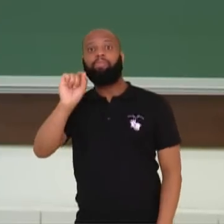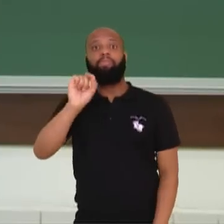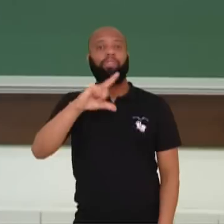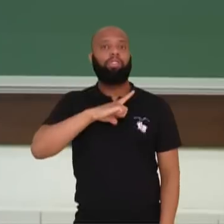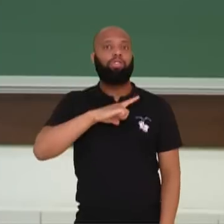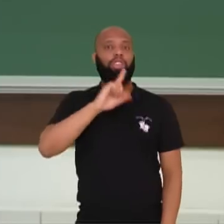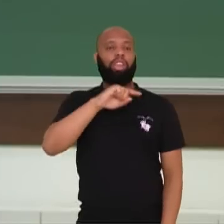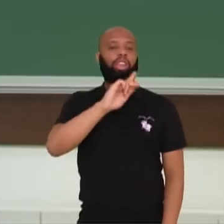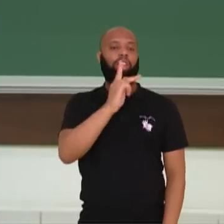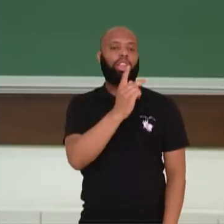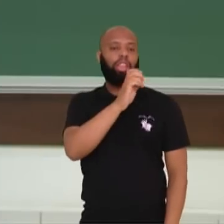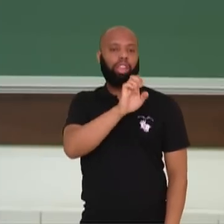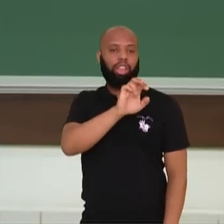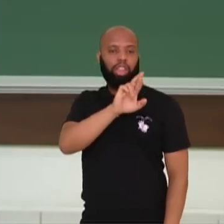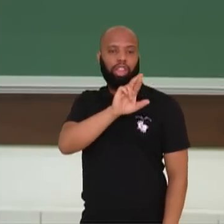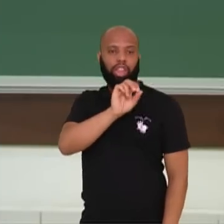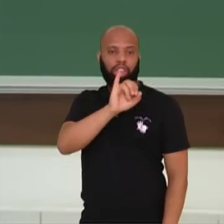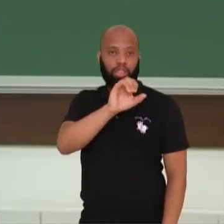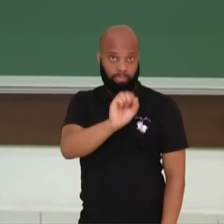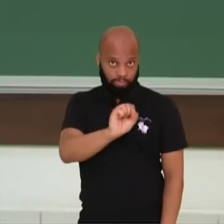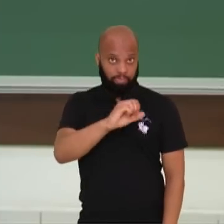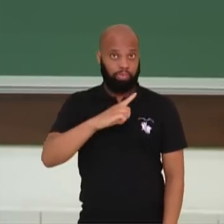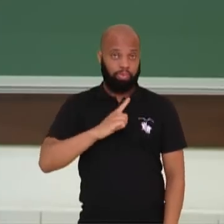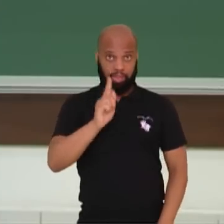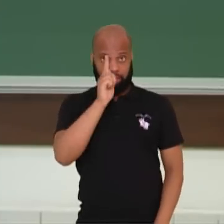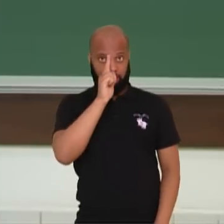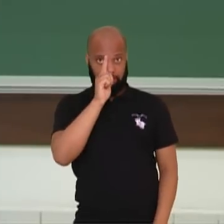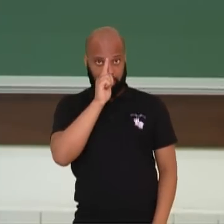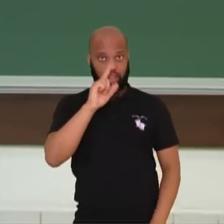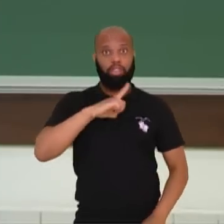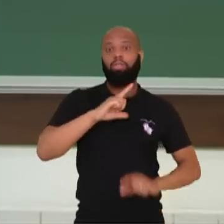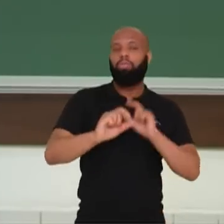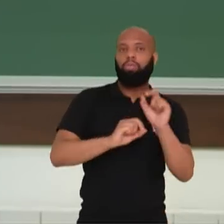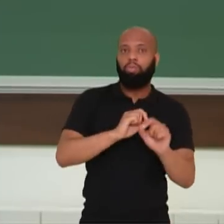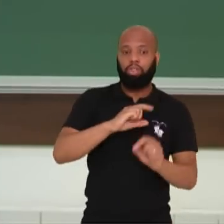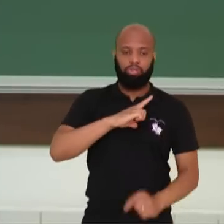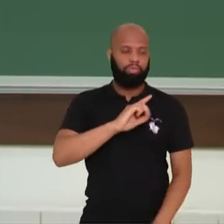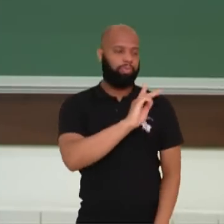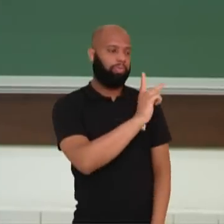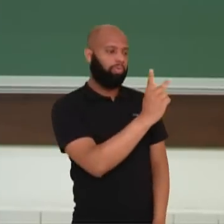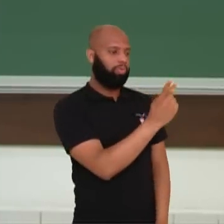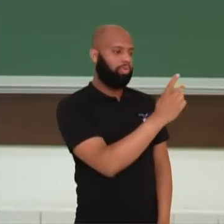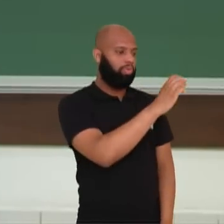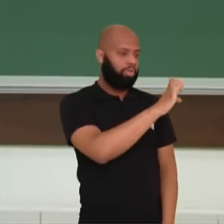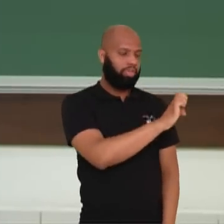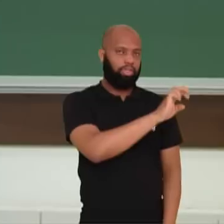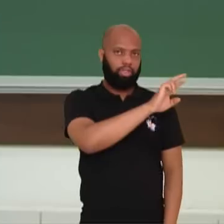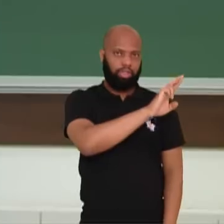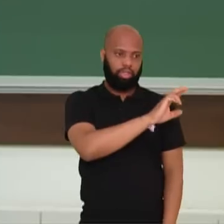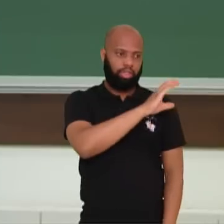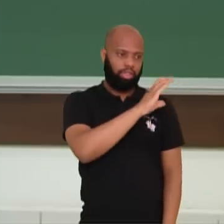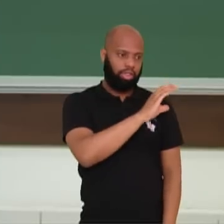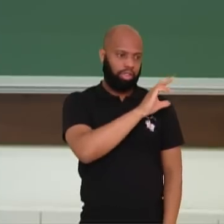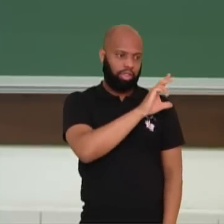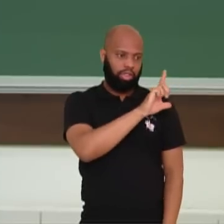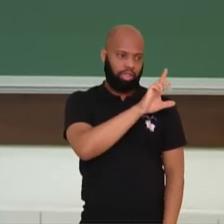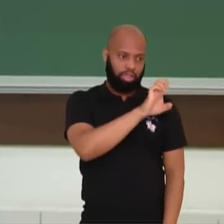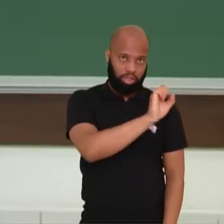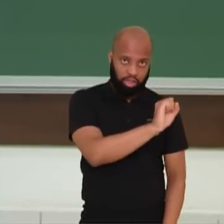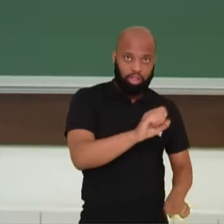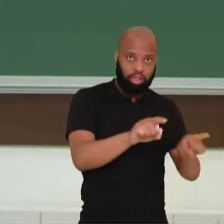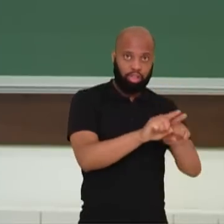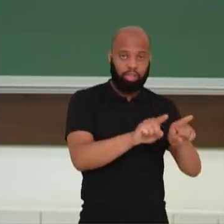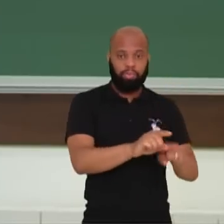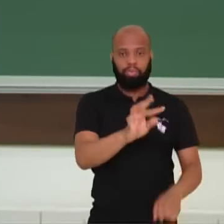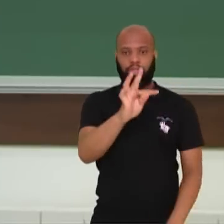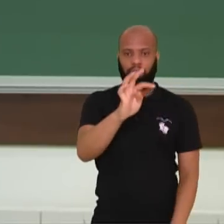os heróis gregos. Sim? Entre os heróis gregos, vimos ali o Héracles, né, que os romanos chamavam de Hércules, vimos o Teseu,